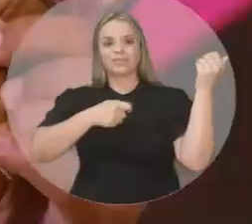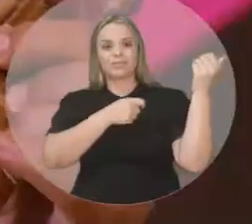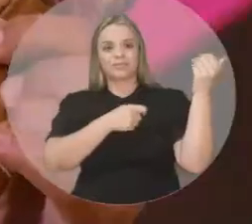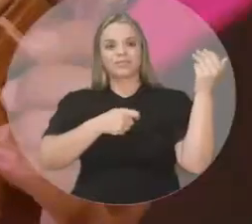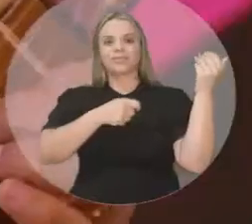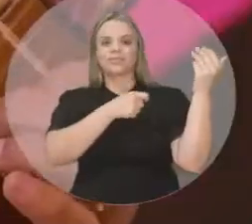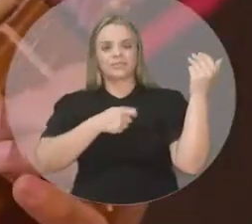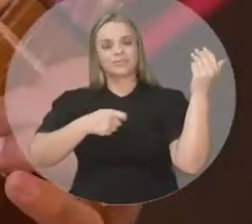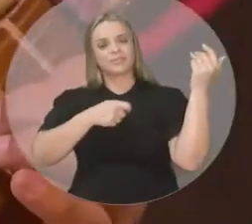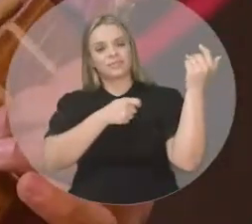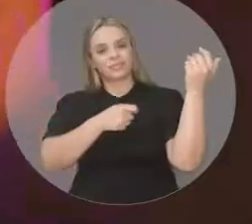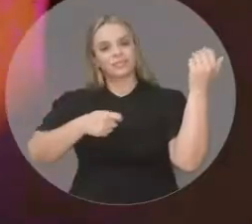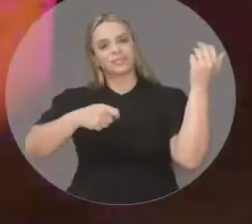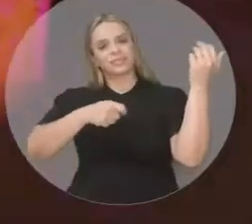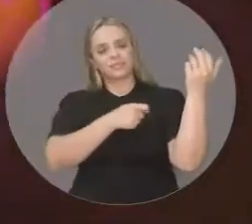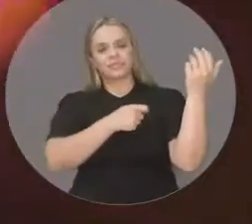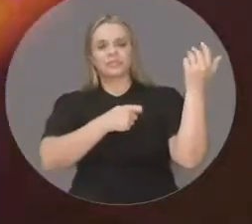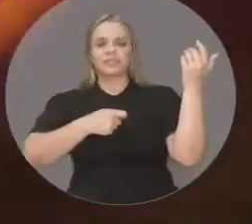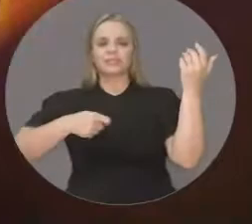contar.